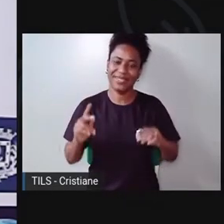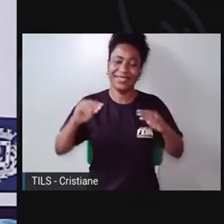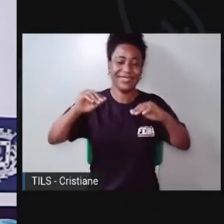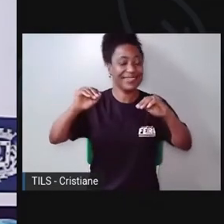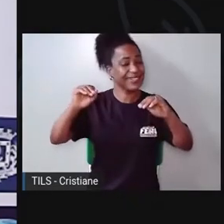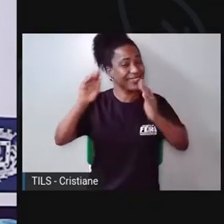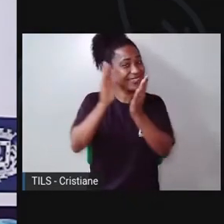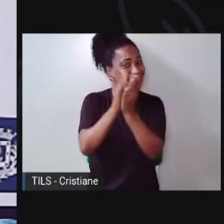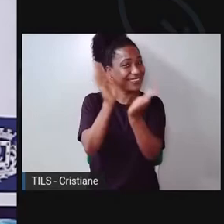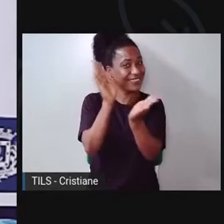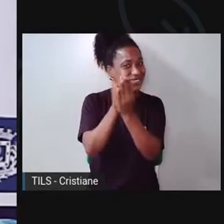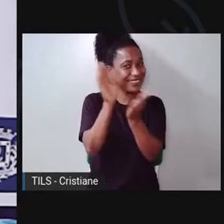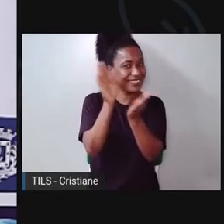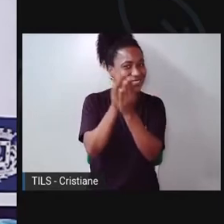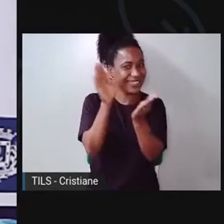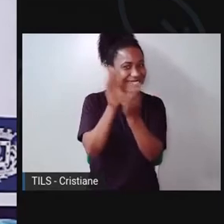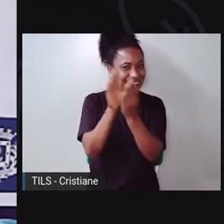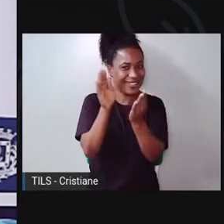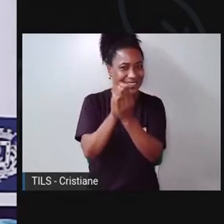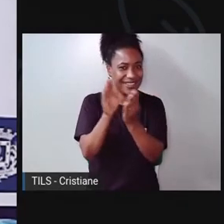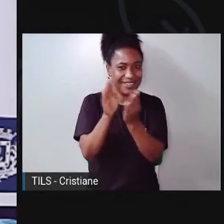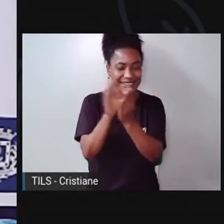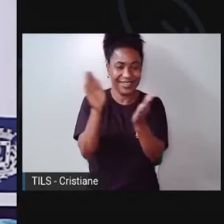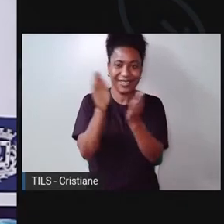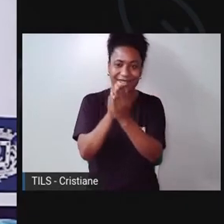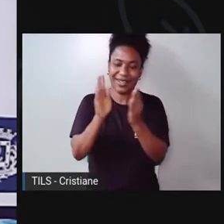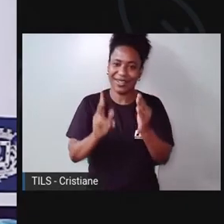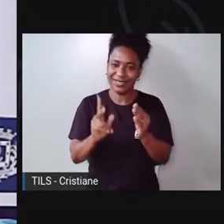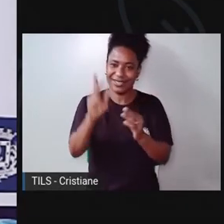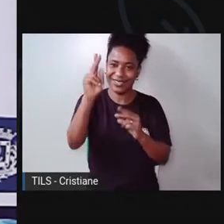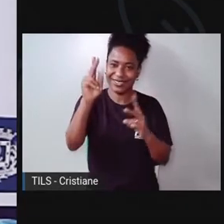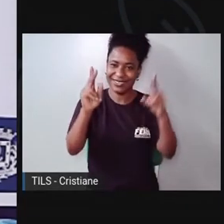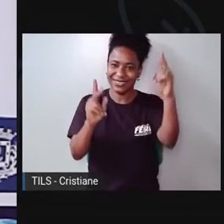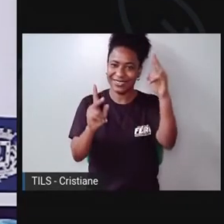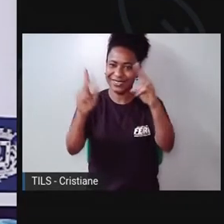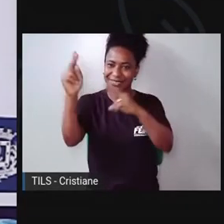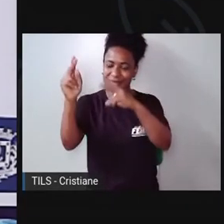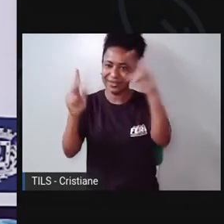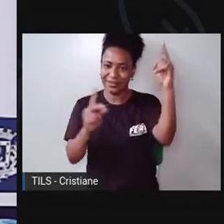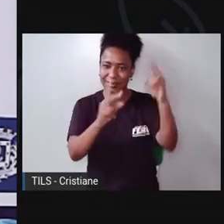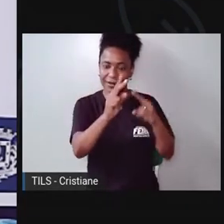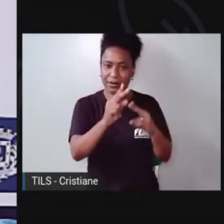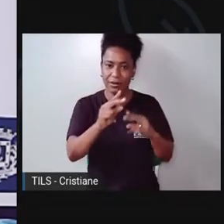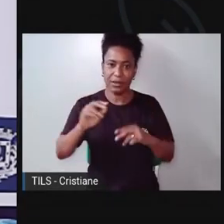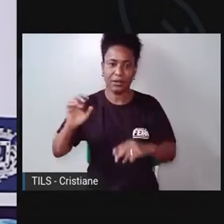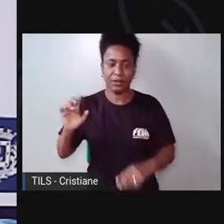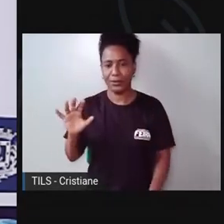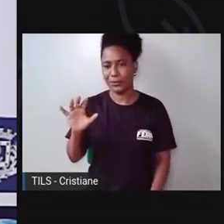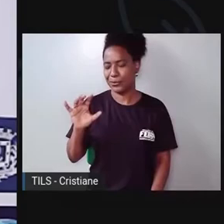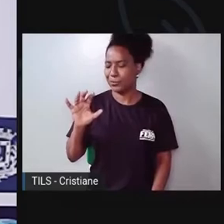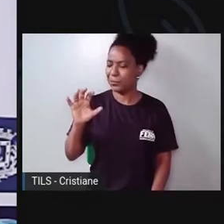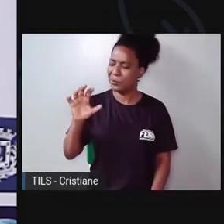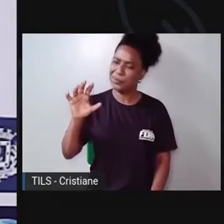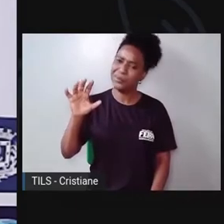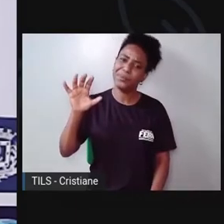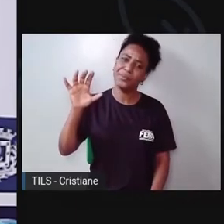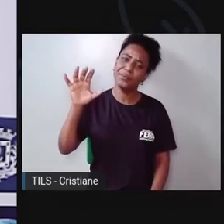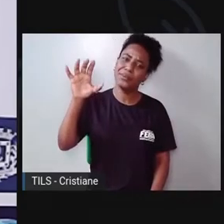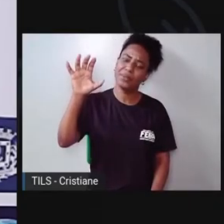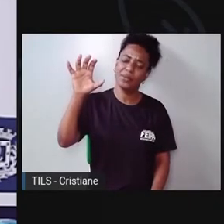Teia do Grilo acordou a dona aranha a dona aranha muito chateada